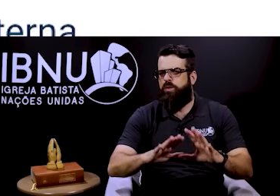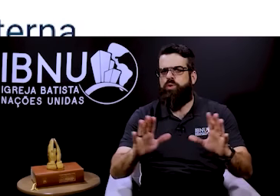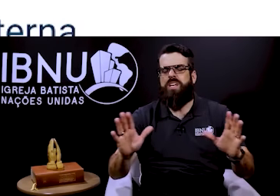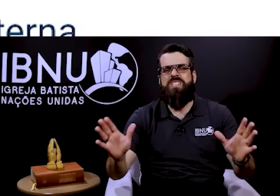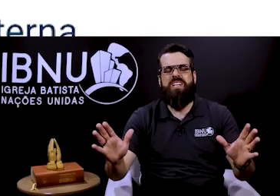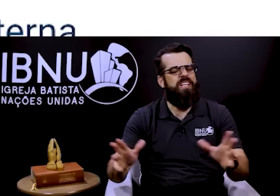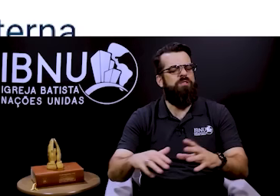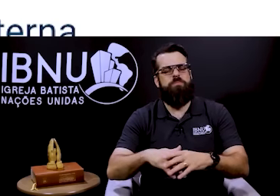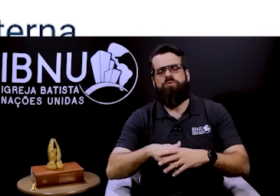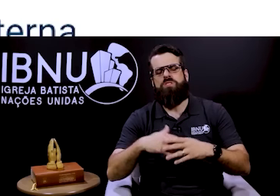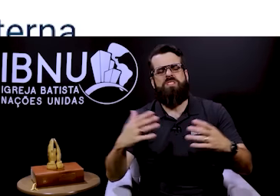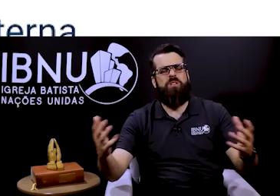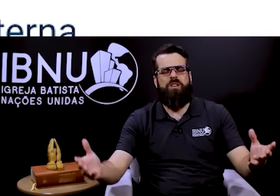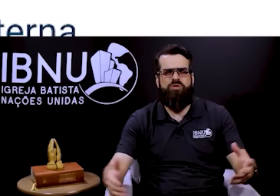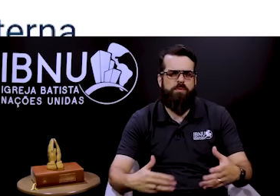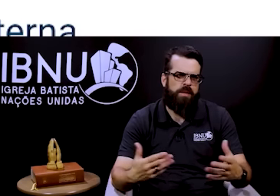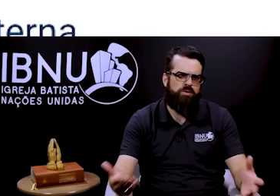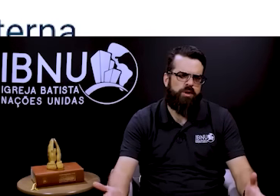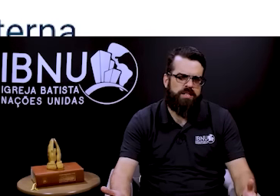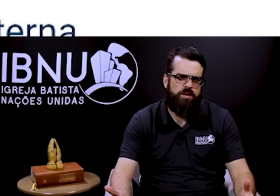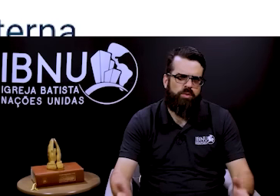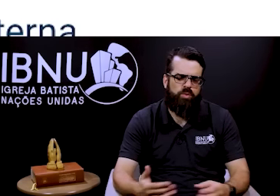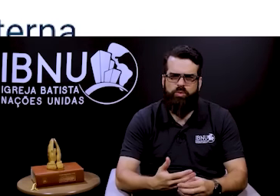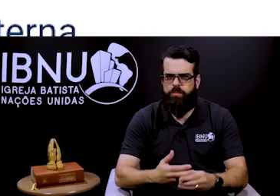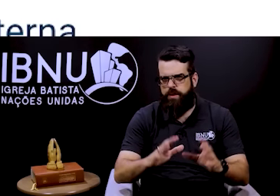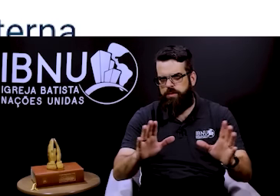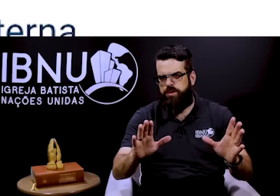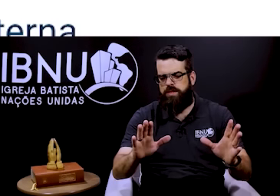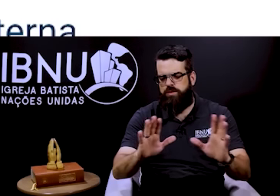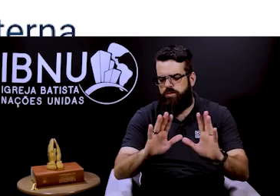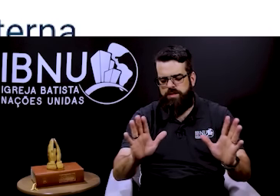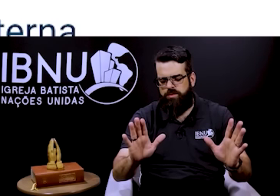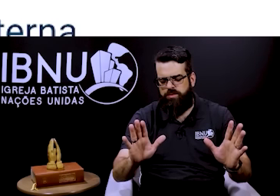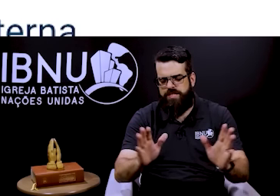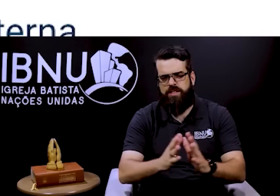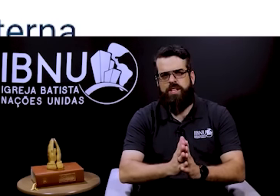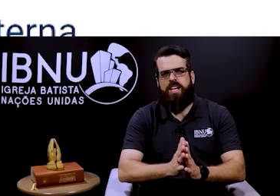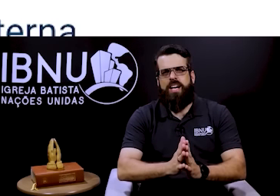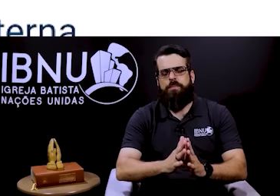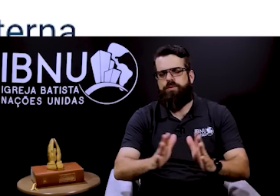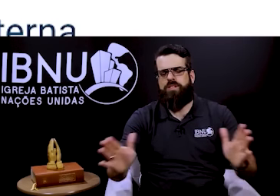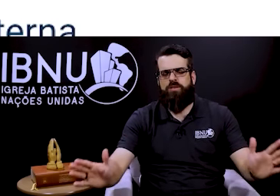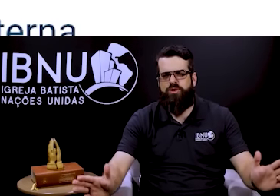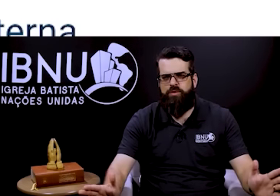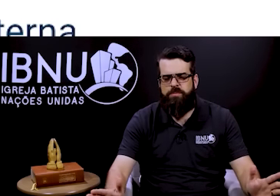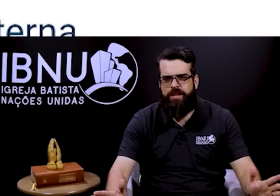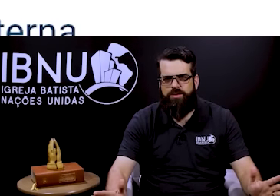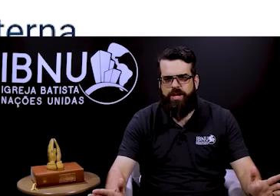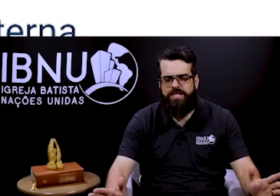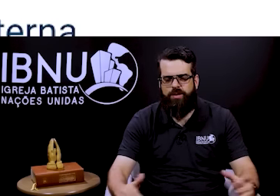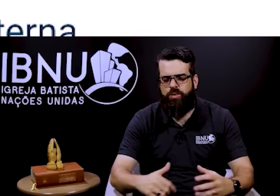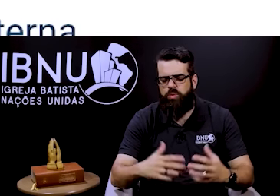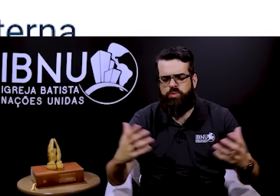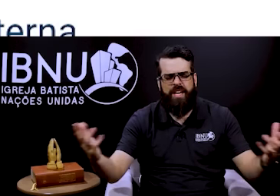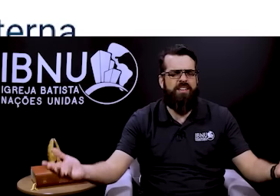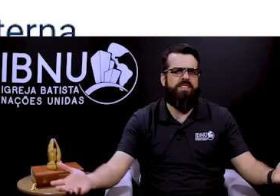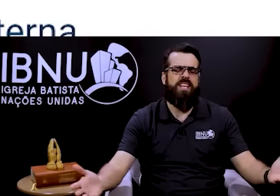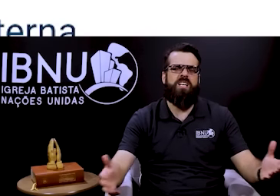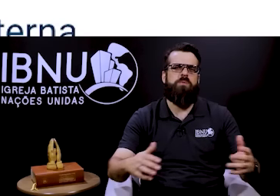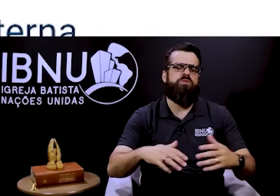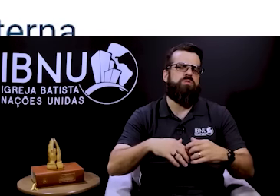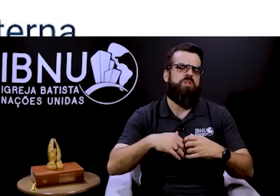E aqui eu não estou criticando as pessoas que estão lá no seu momento de oração no culto, pelo amor de Deus, não é isso que eu estou fazendo. A pessoa está no seu movimento de oração no culto,